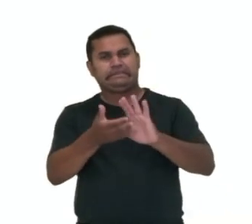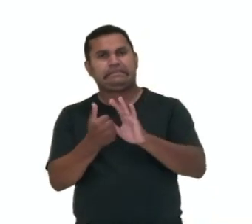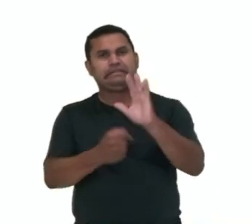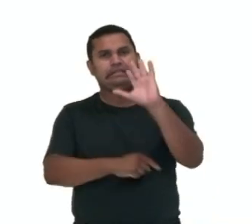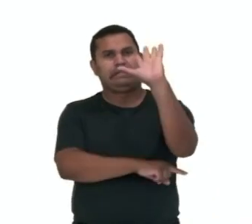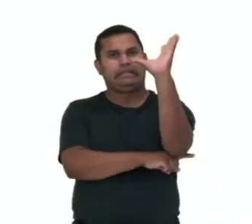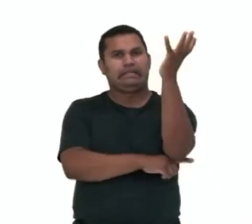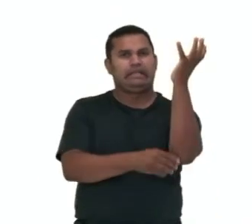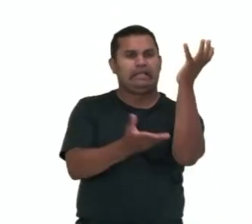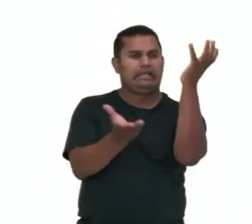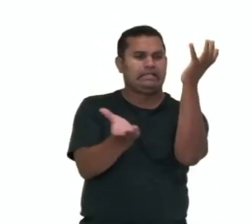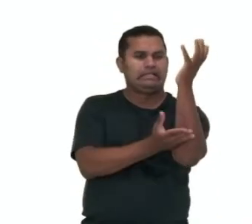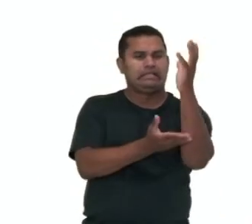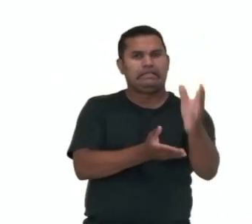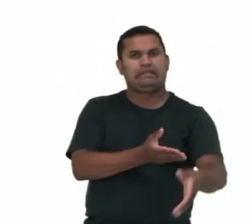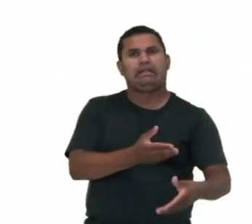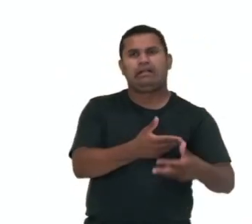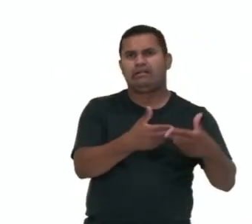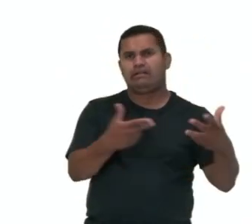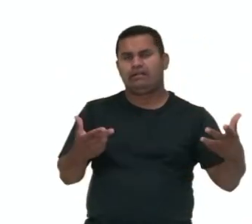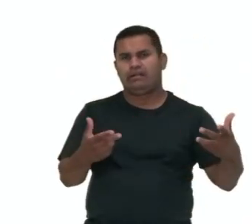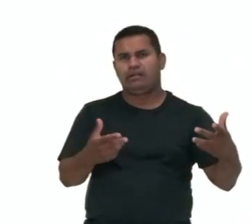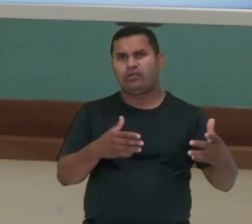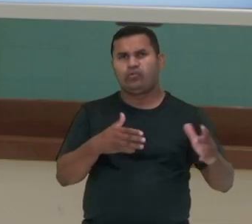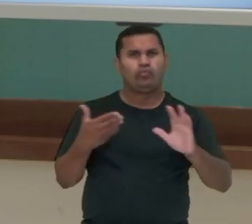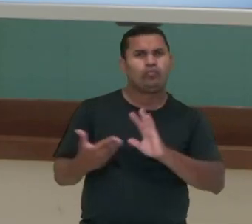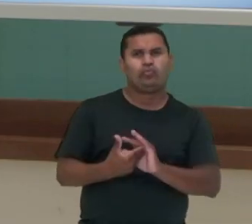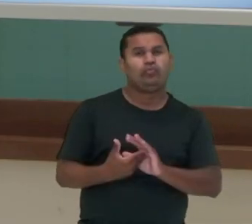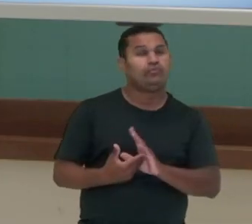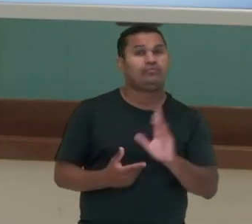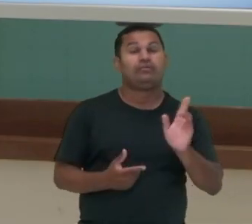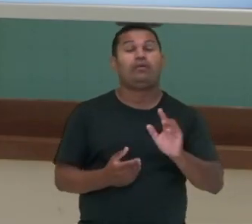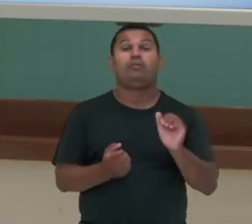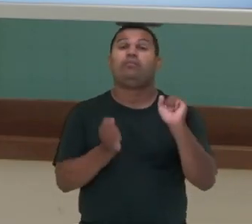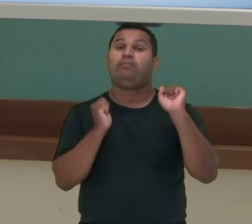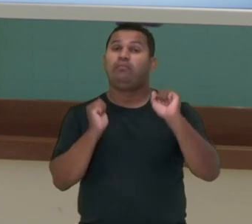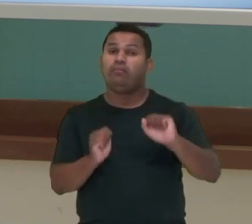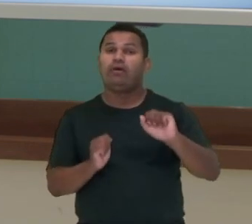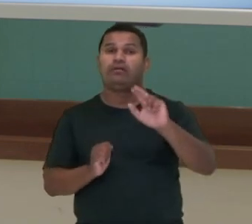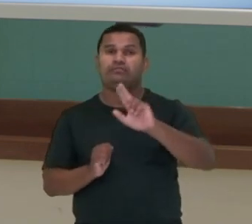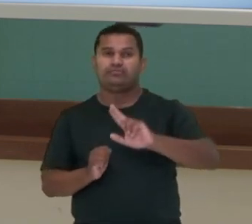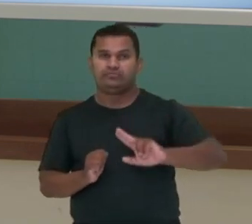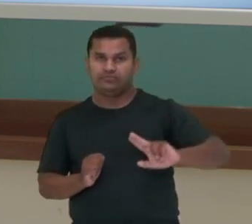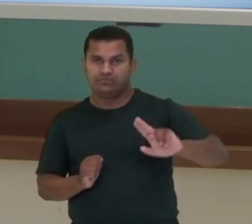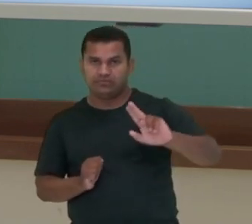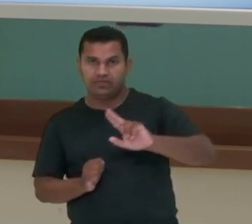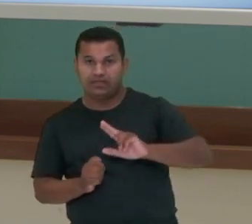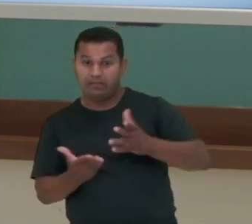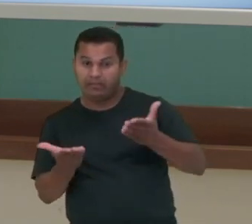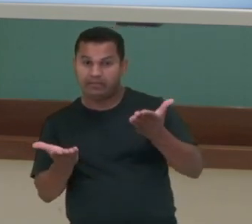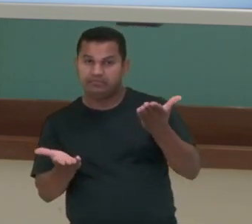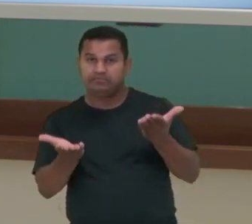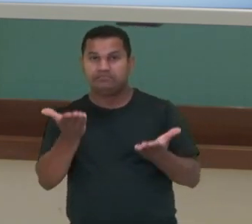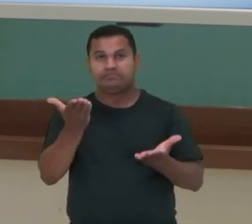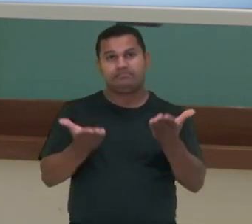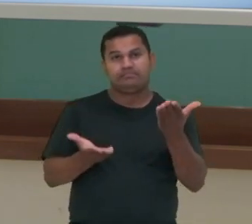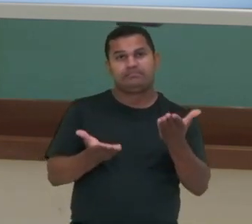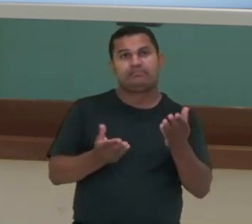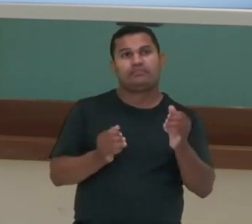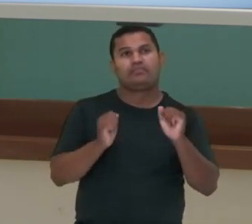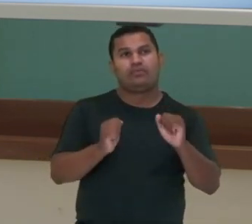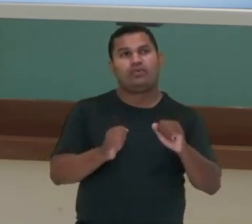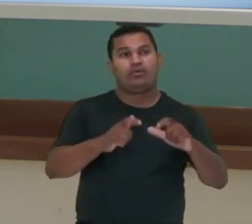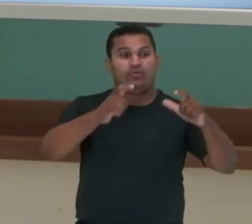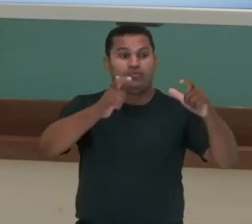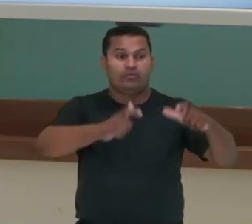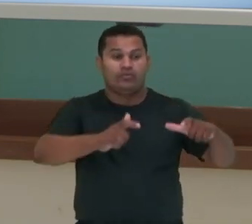Podemos usar os recursos, mas de maneira sustentável. O que seria isso? Usar sem degradar totalmente, porque